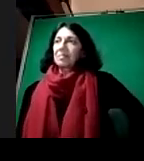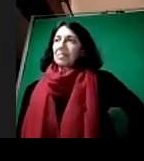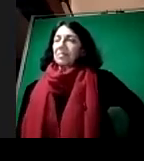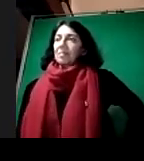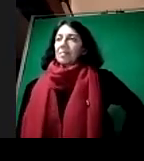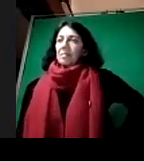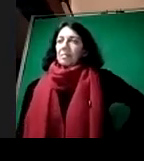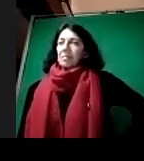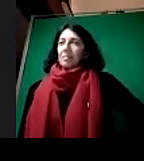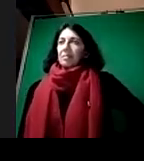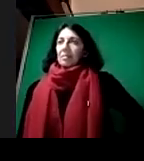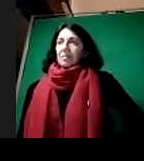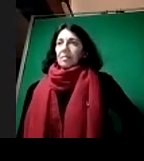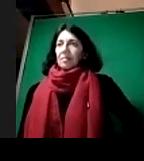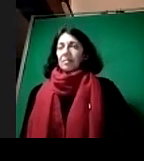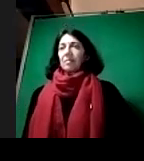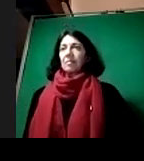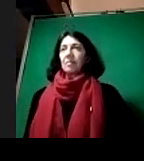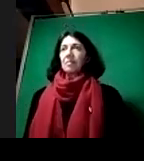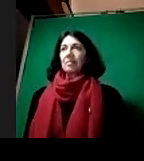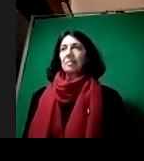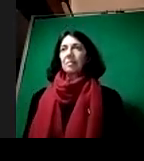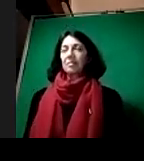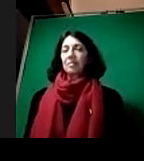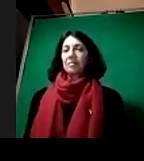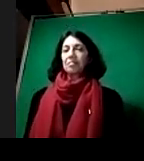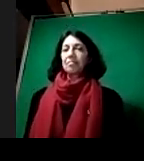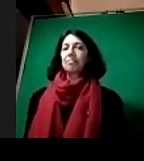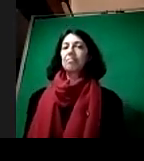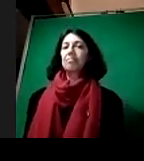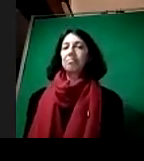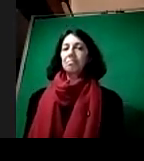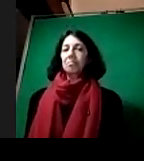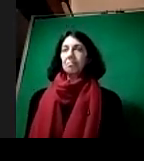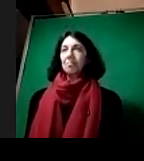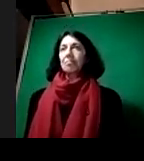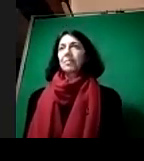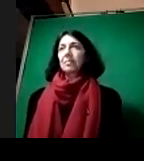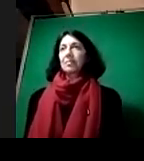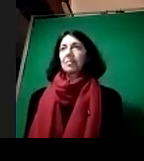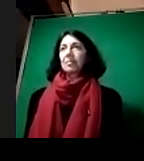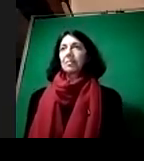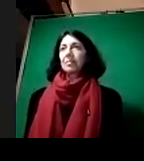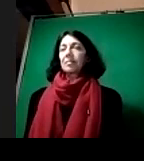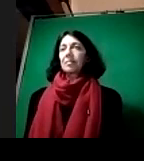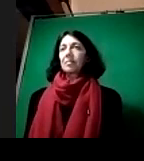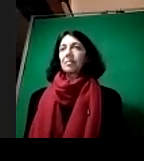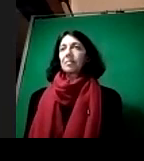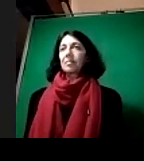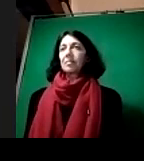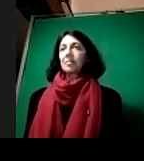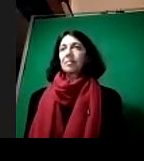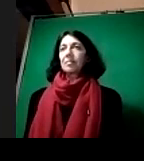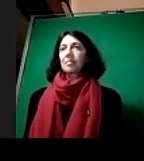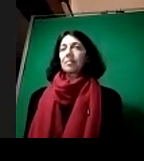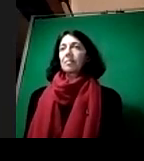Almada e que esperemos que venha a continuar a crescer com este tipo de participações tão valiosas como a vossa de hoje.